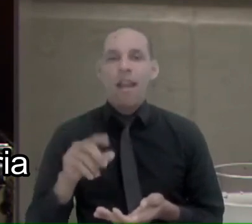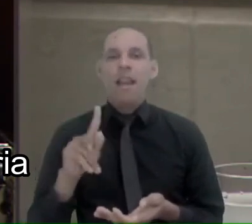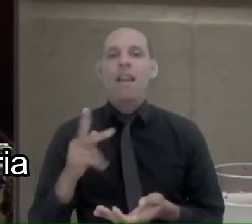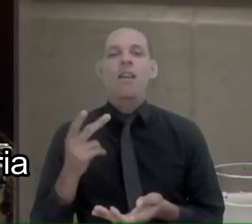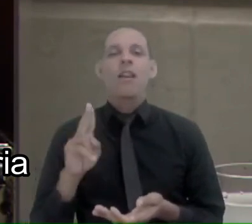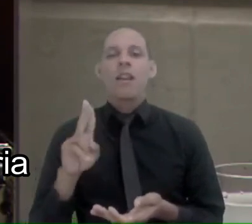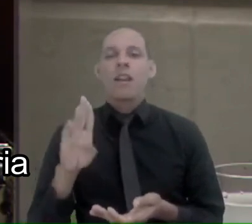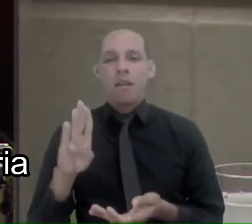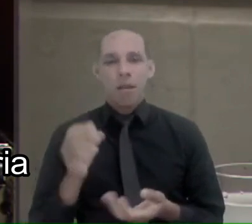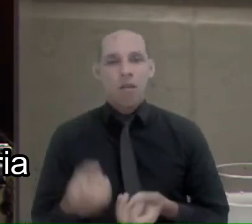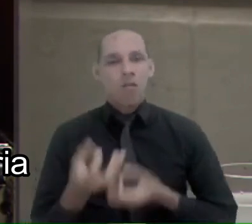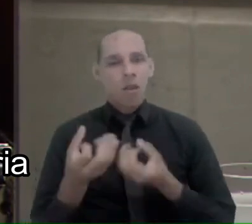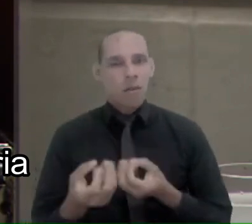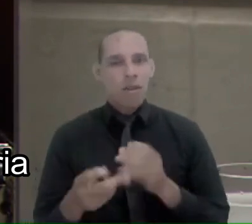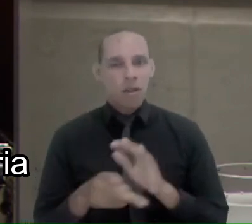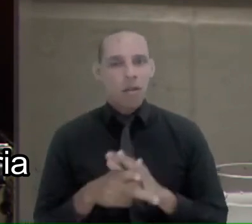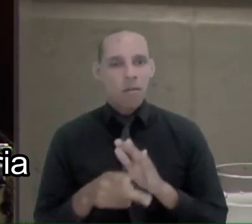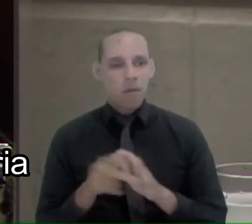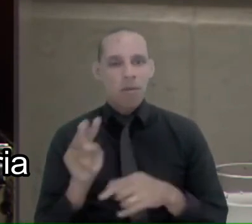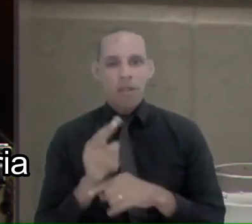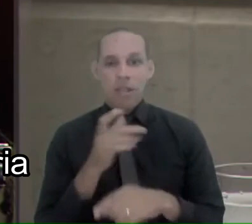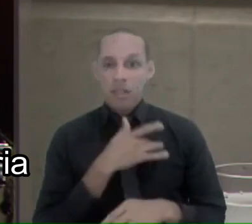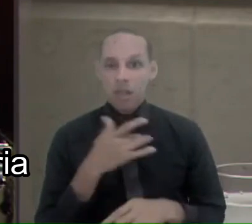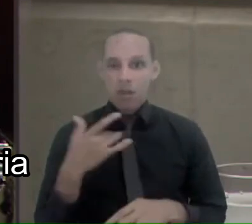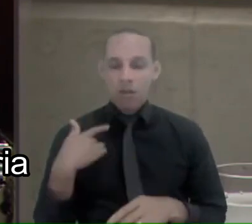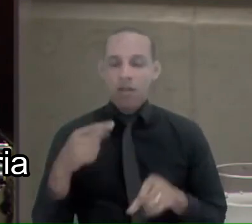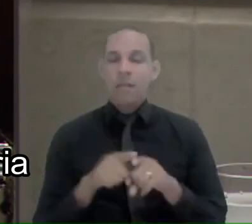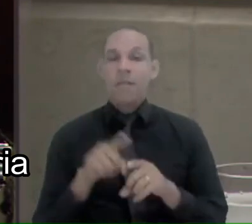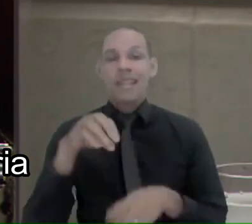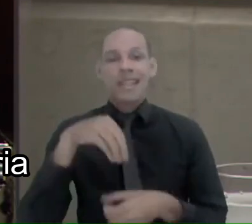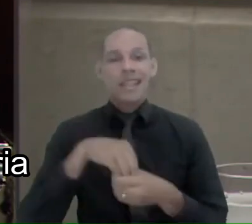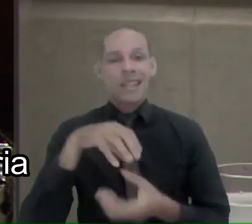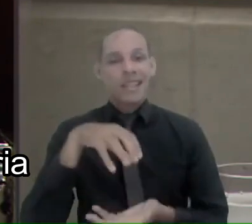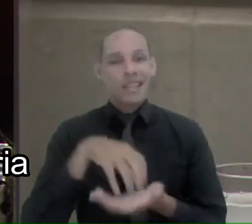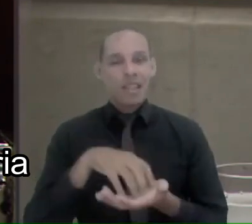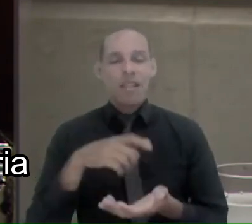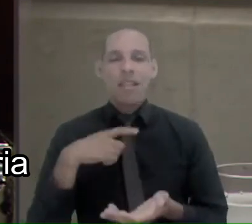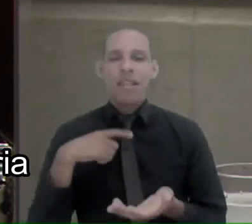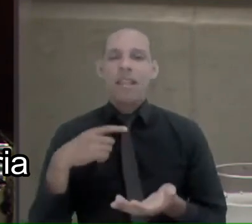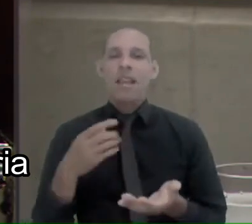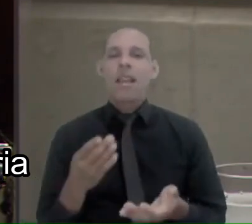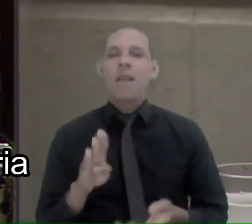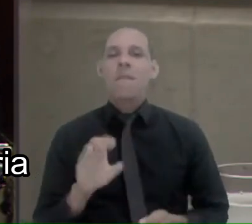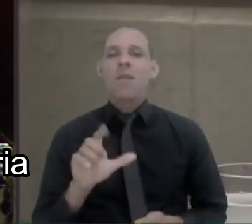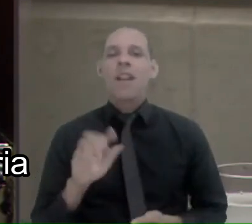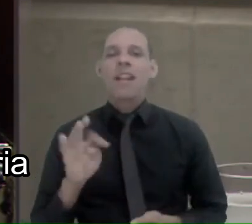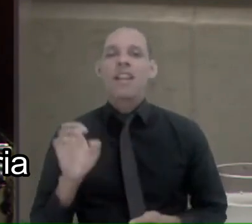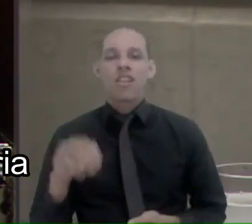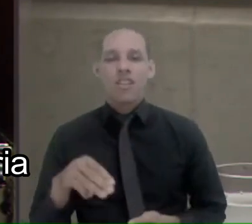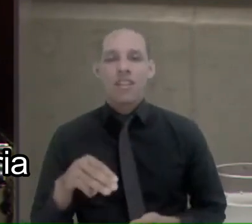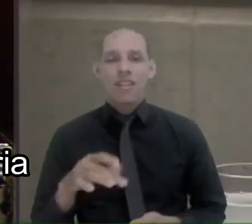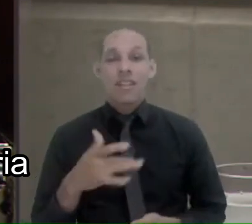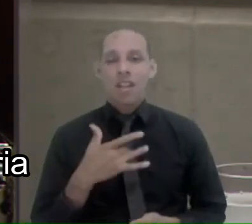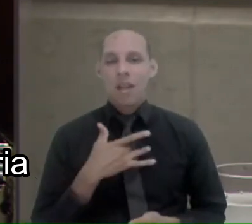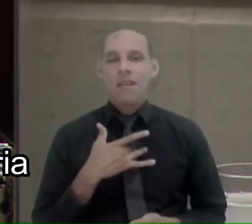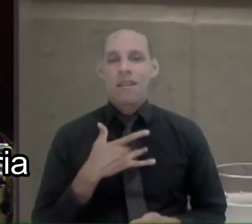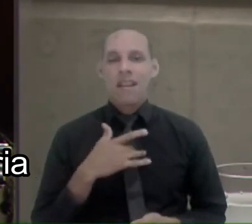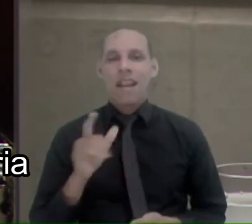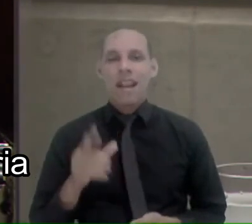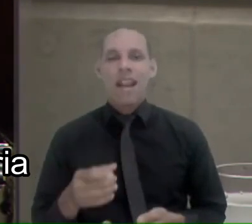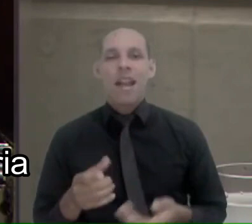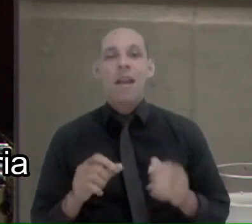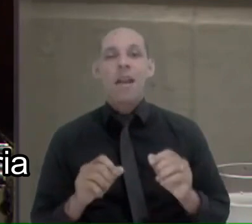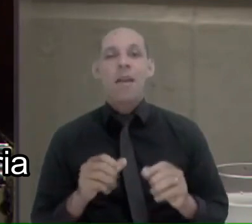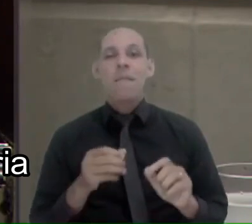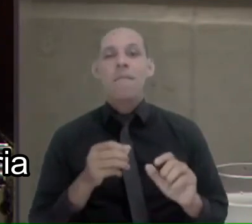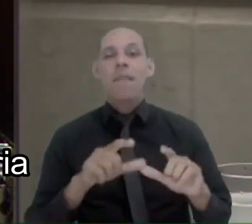município. E, dentro do Centro de Inteligência Epidemiológica, o primeiro boletim informativo foi o da tuberculose. O primeiro painel com concentração